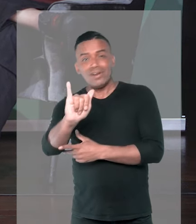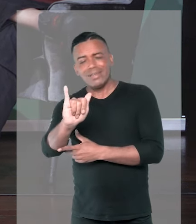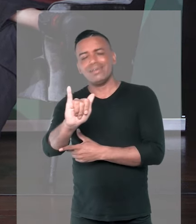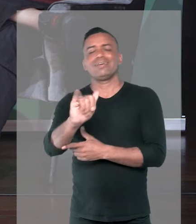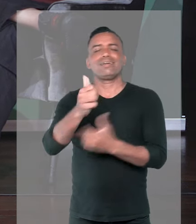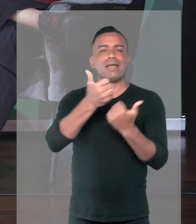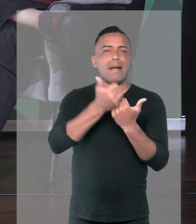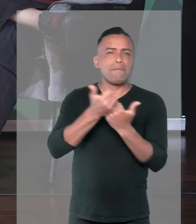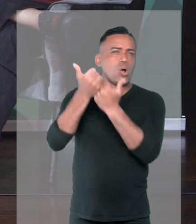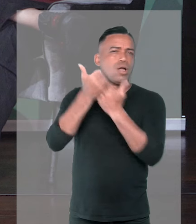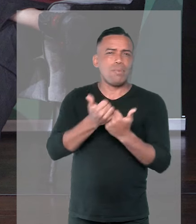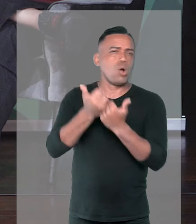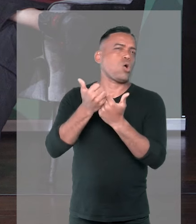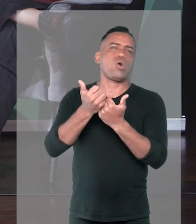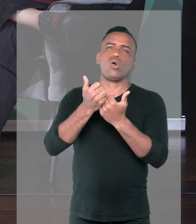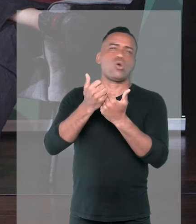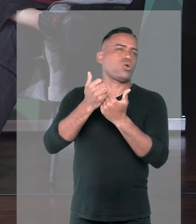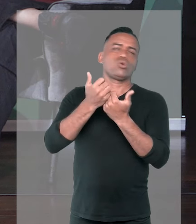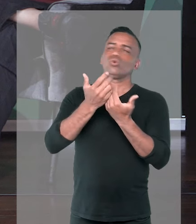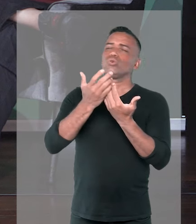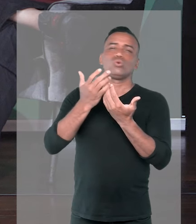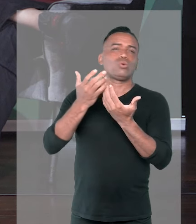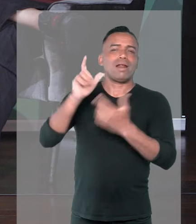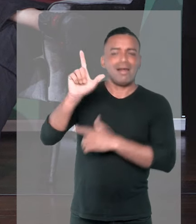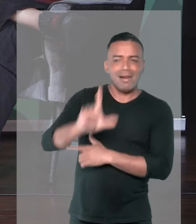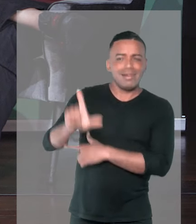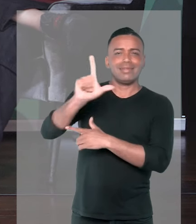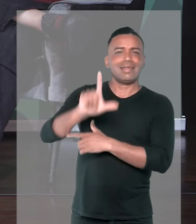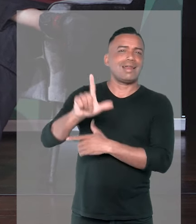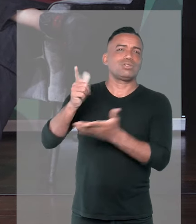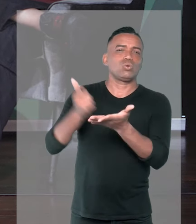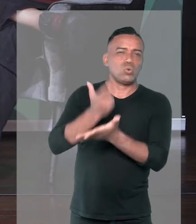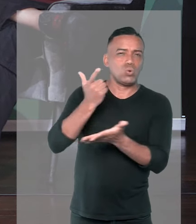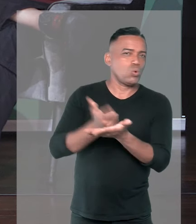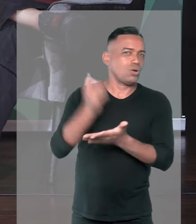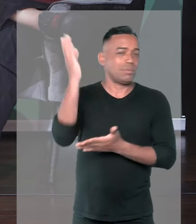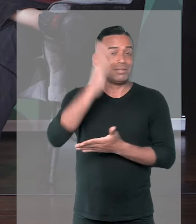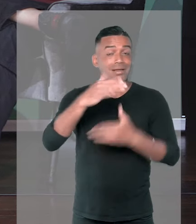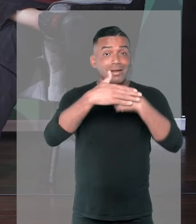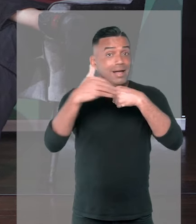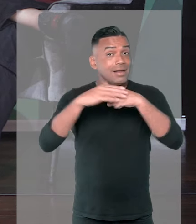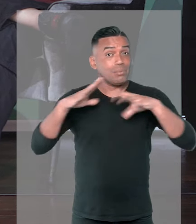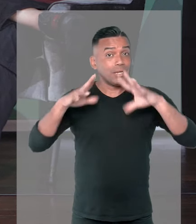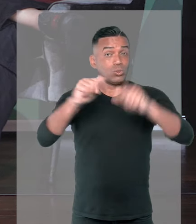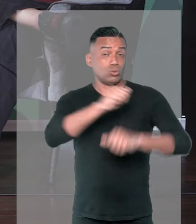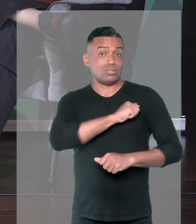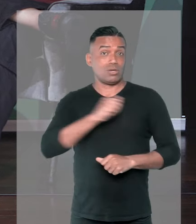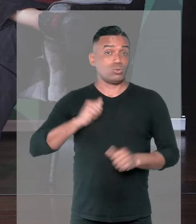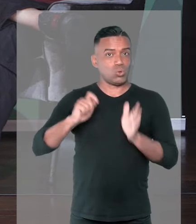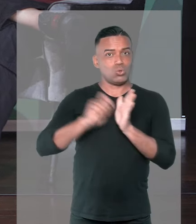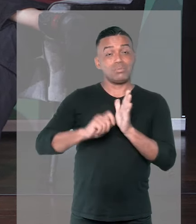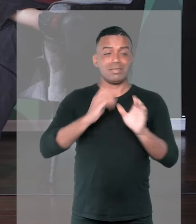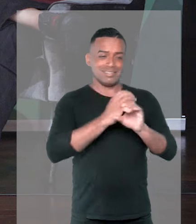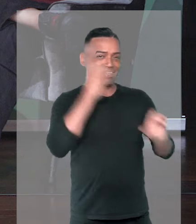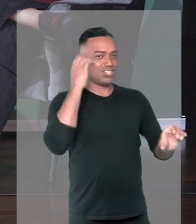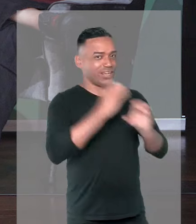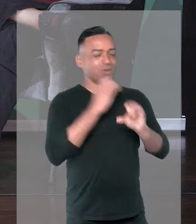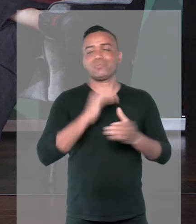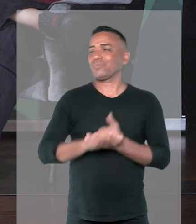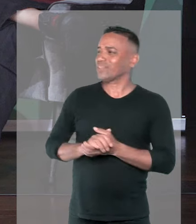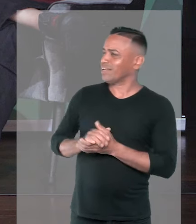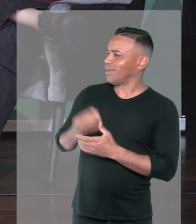e permanente paraa literatura brasileira e pelo seu carinho com todos os autores mesmo eles sendo Engenheiros com a sua